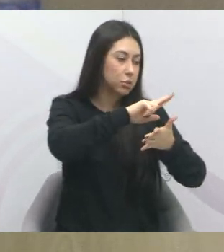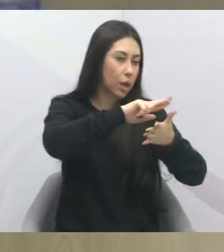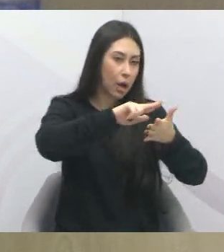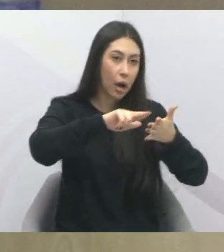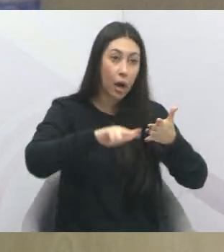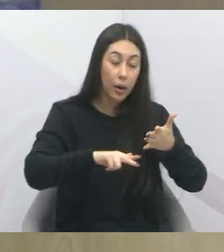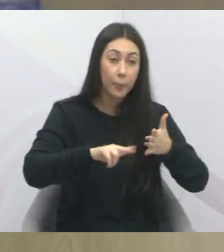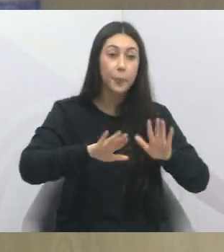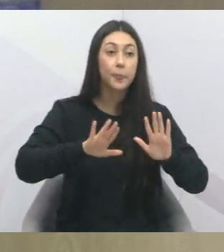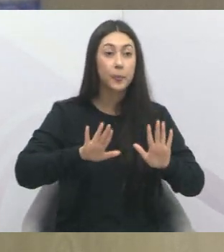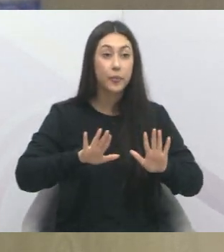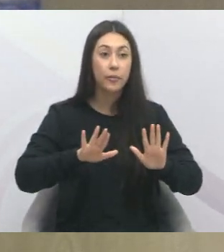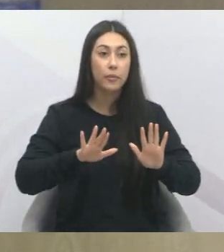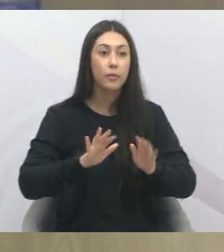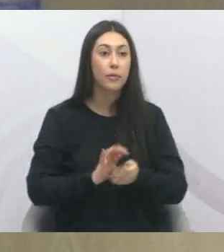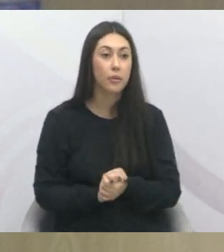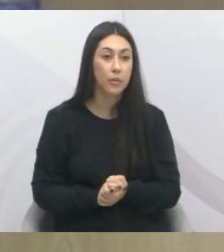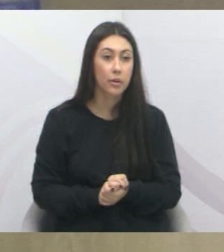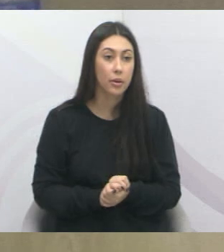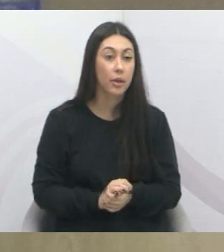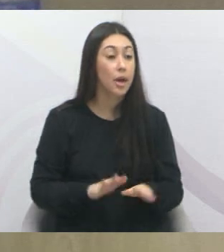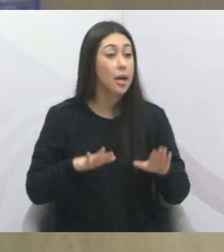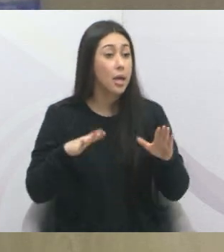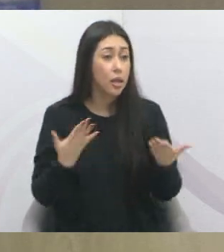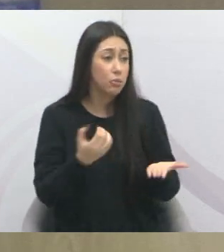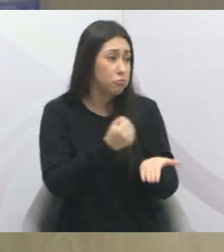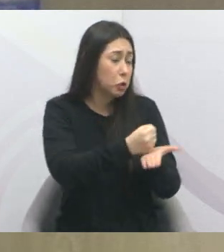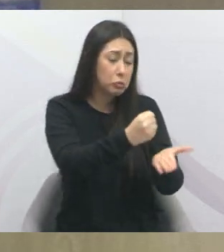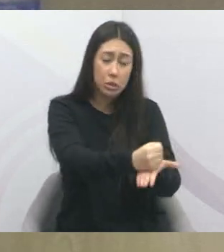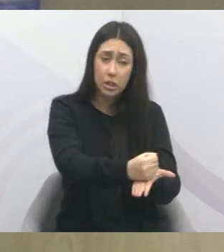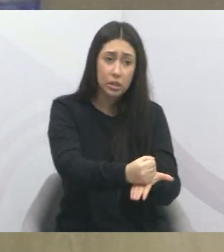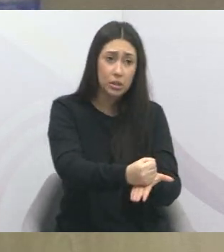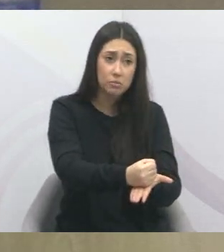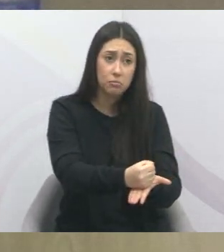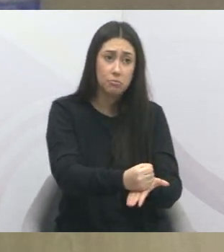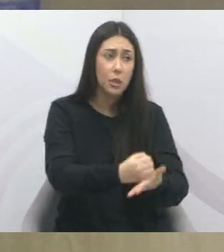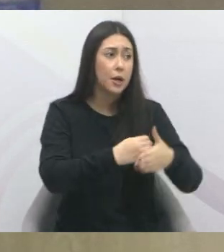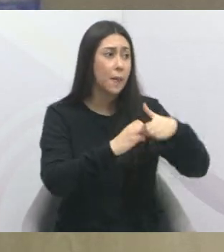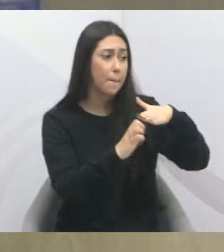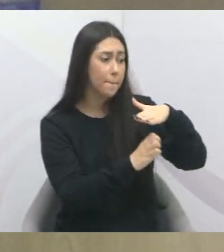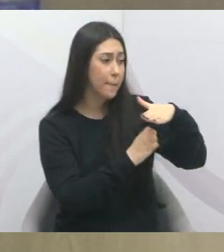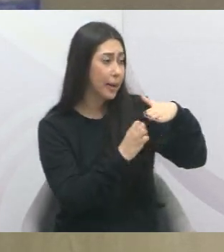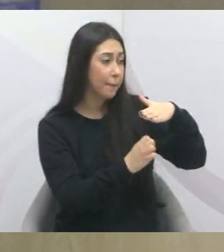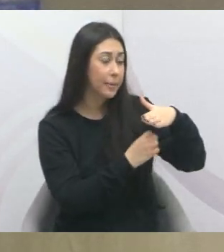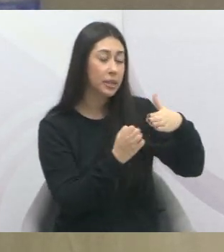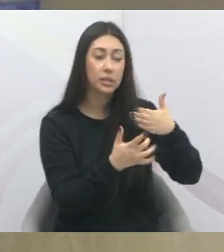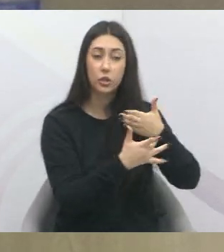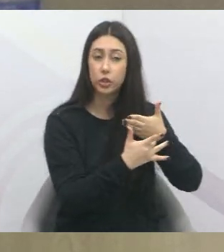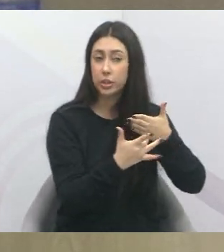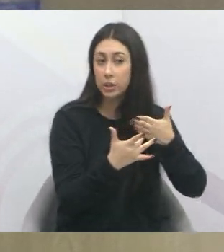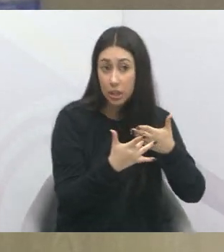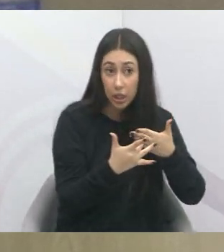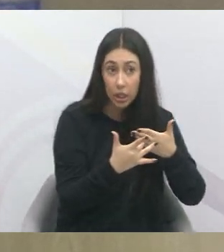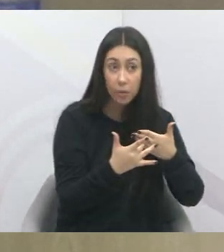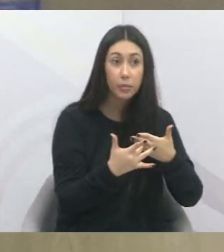contrato. E isso está então, ele contrata uma empresa de laboratório, ele é